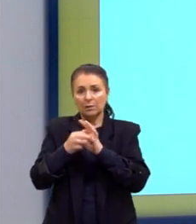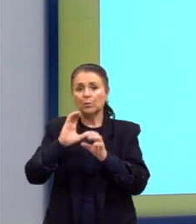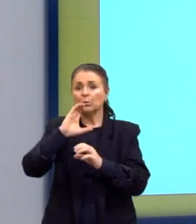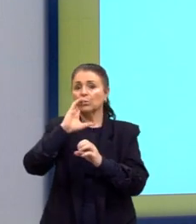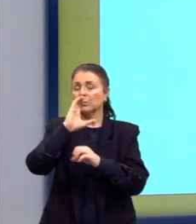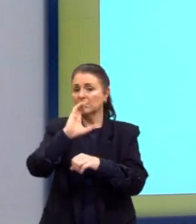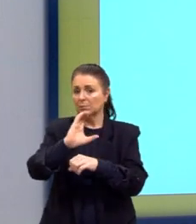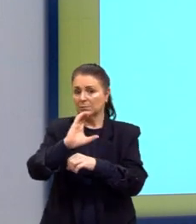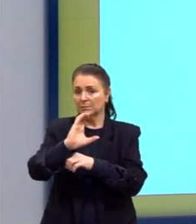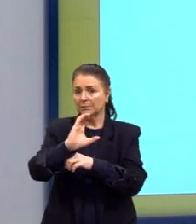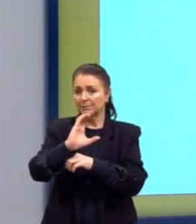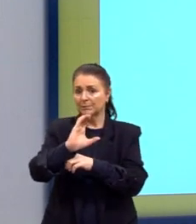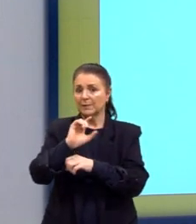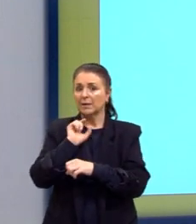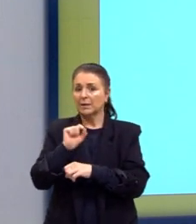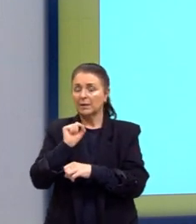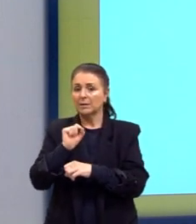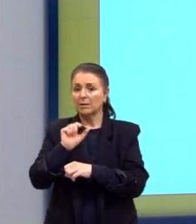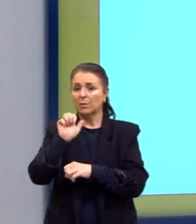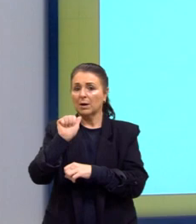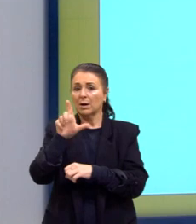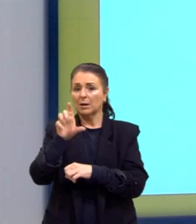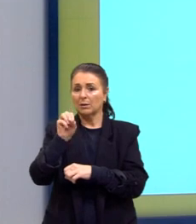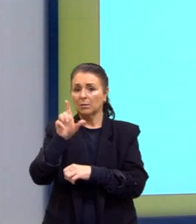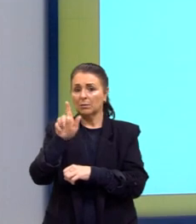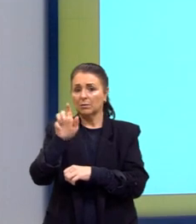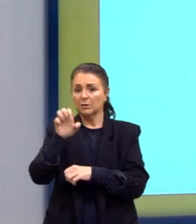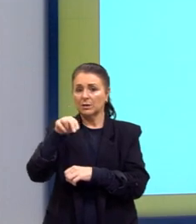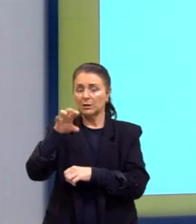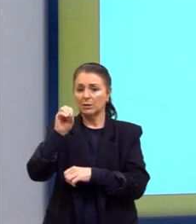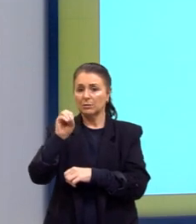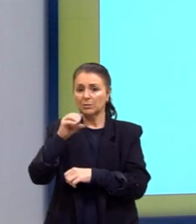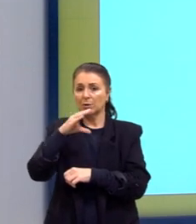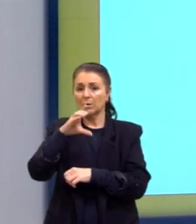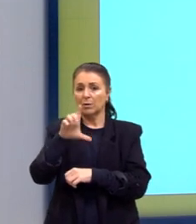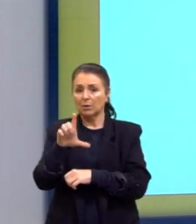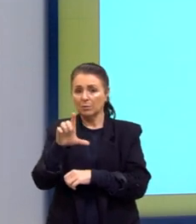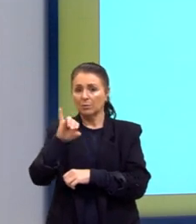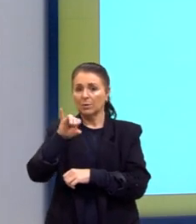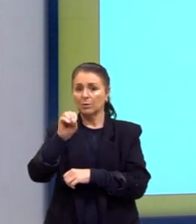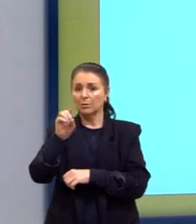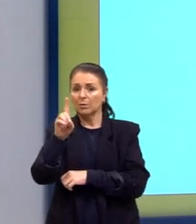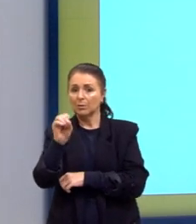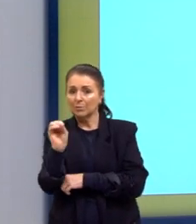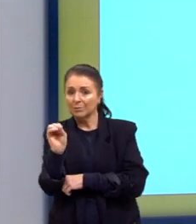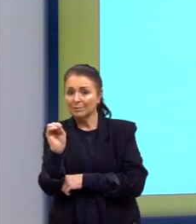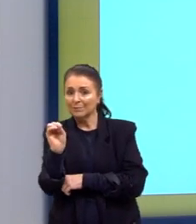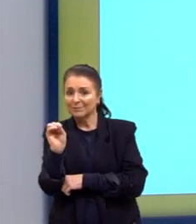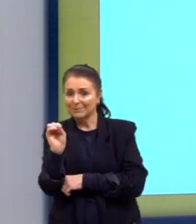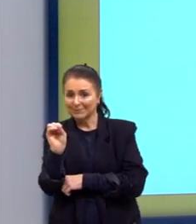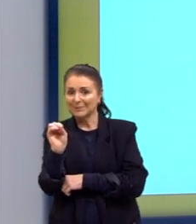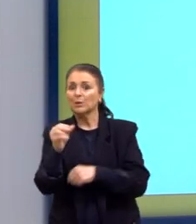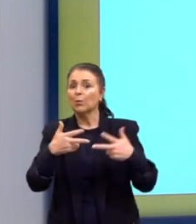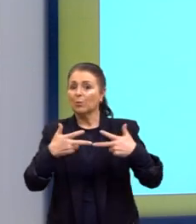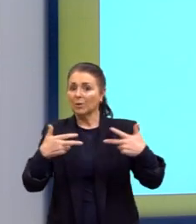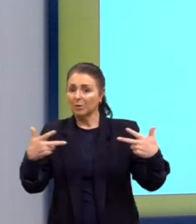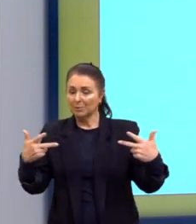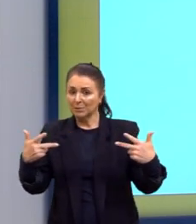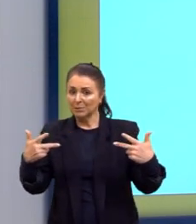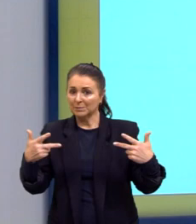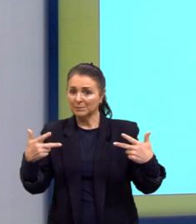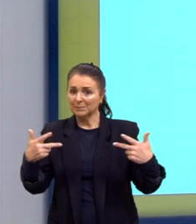os carbonos a quem são os halogênios lembrando cloro iodo né vamos lembrar